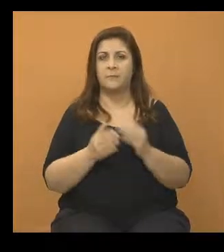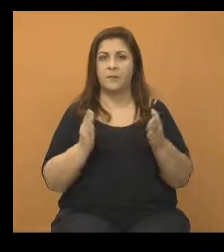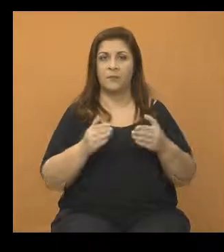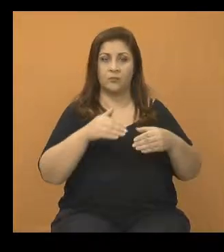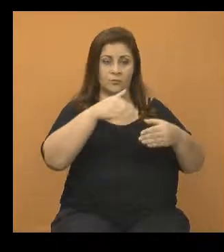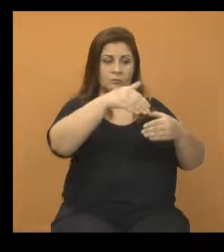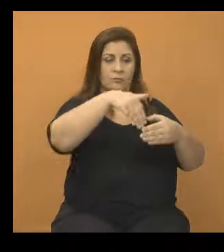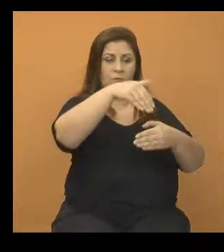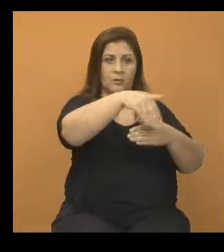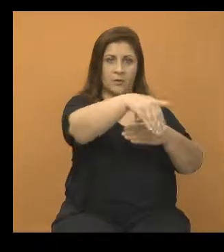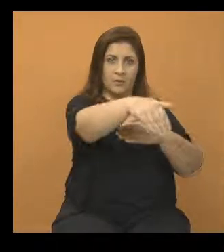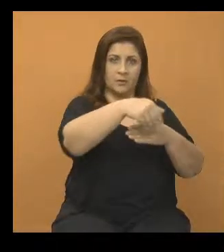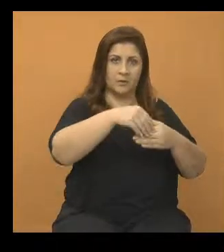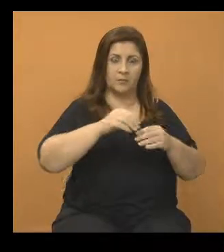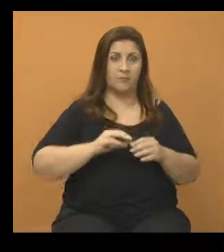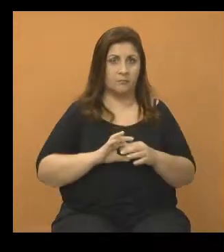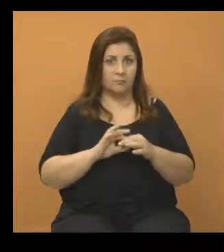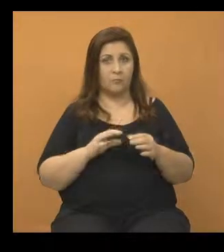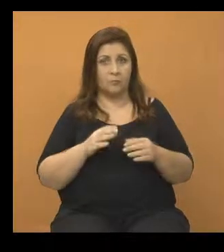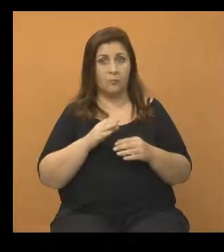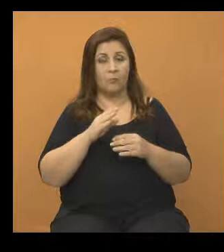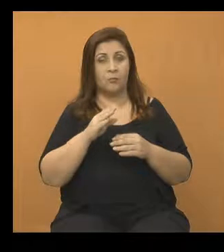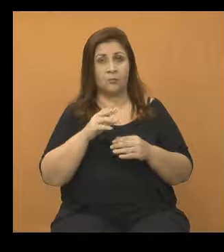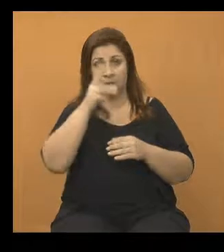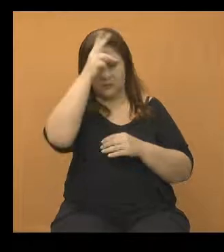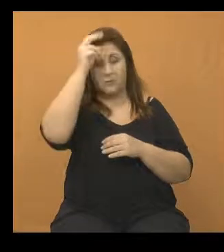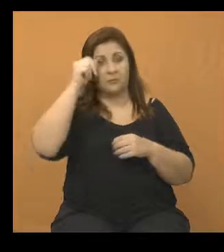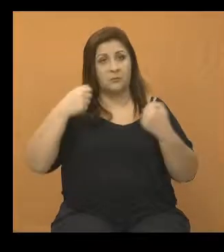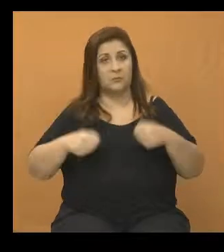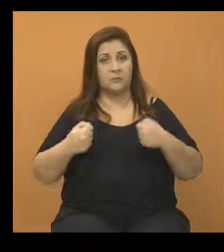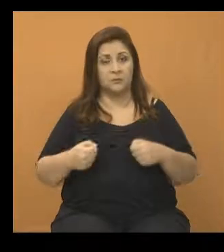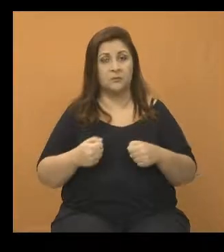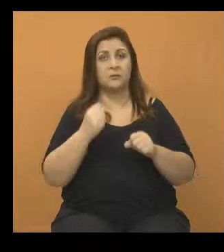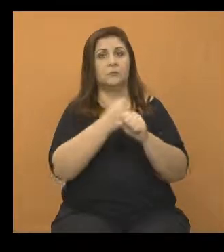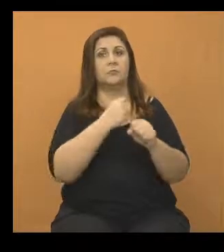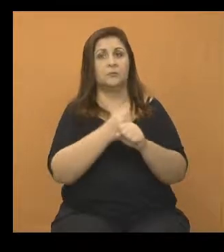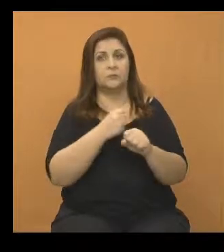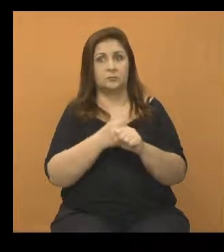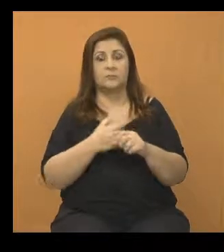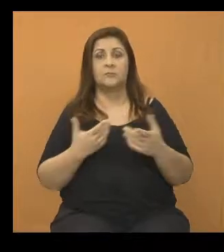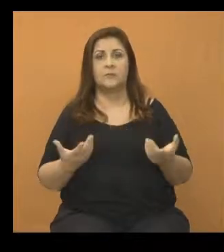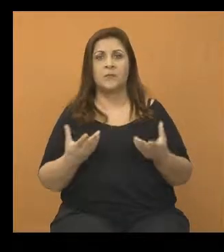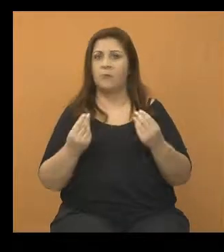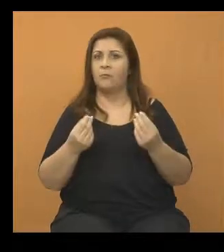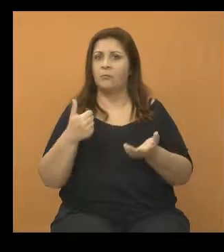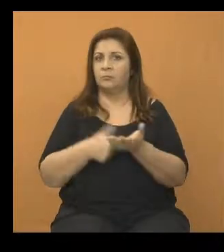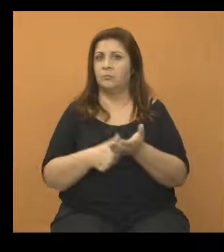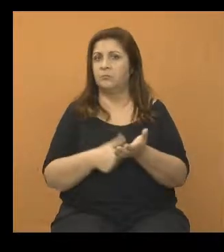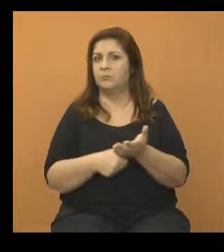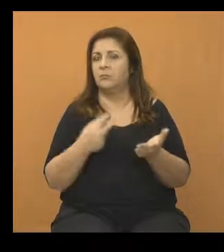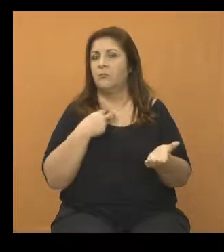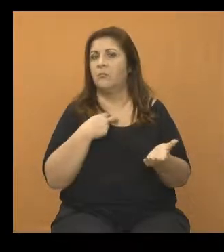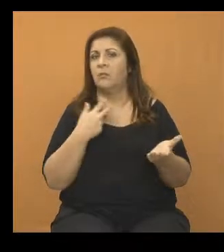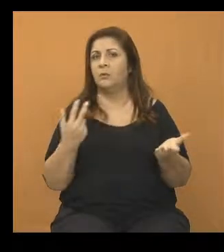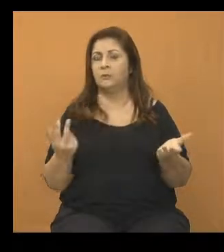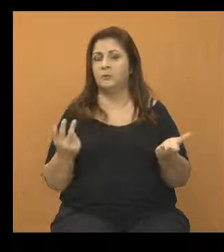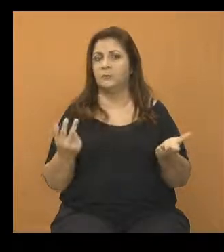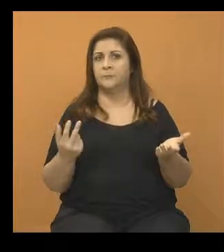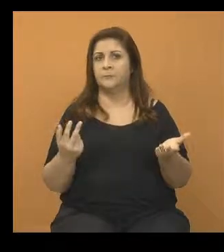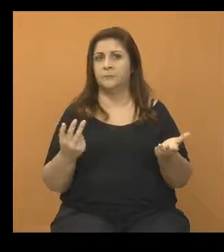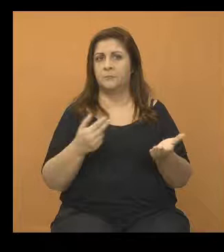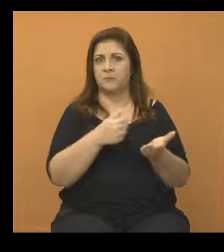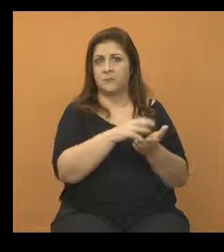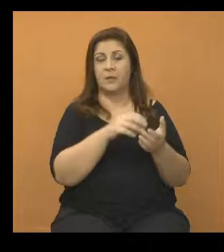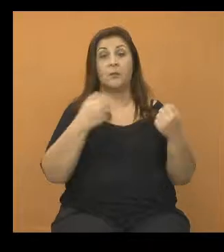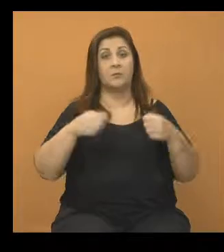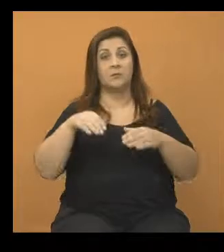da Secretaria de Administração está totalmente saturado, precisa de construção, né? Grande parte dos documentos não podem ser... Tem que